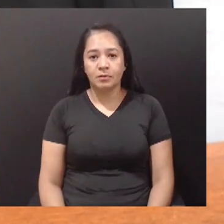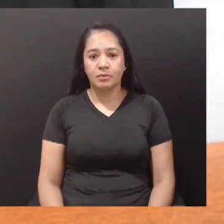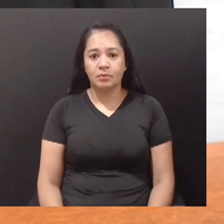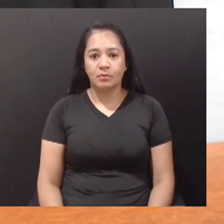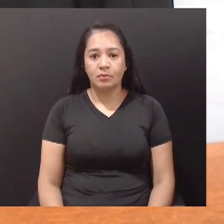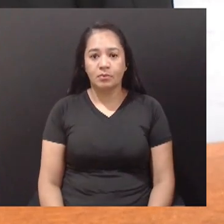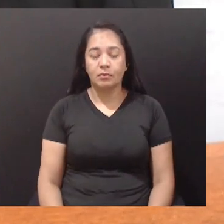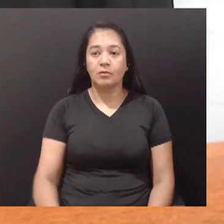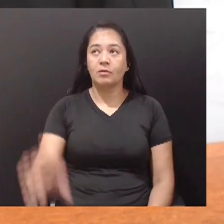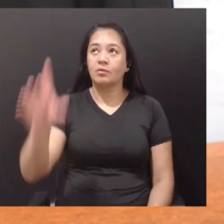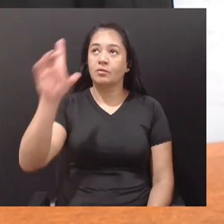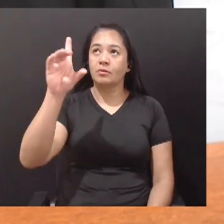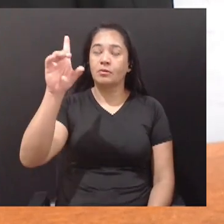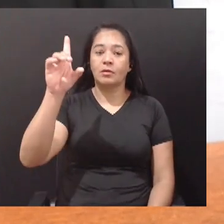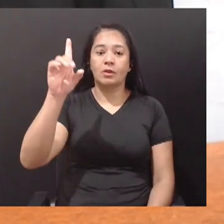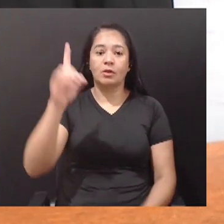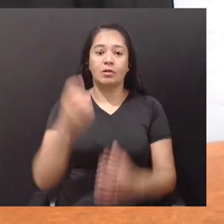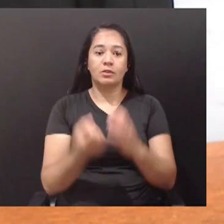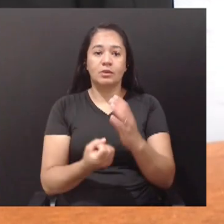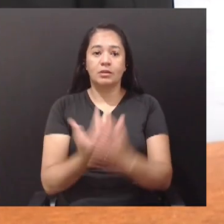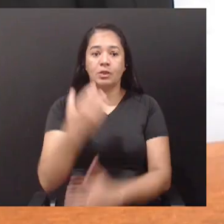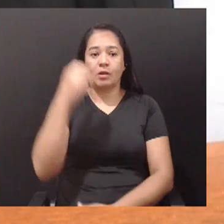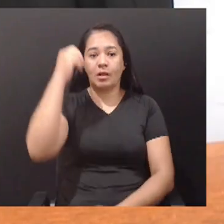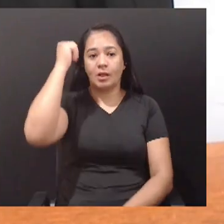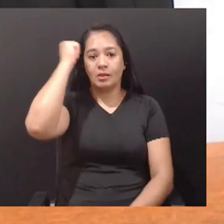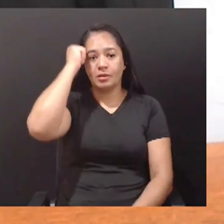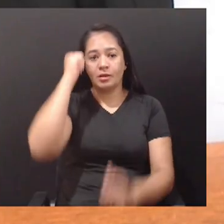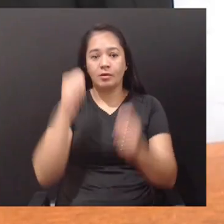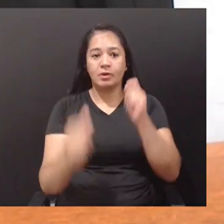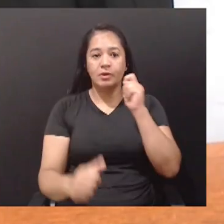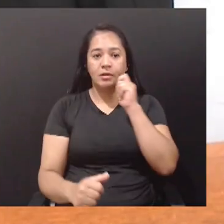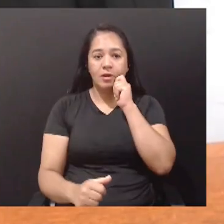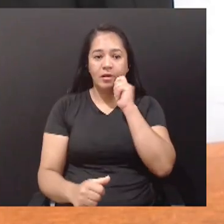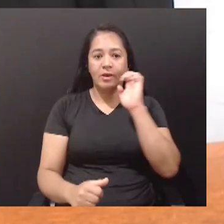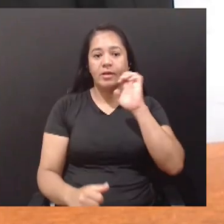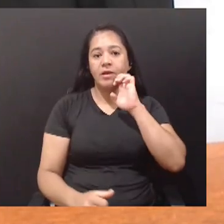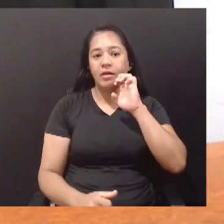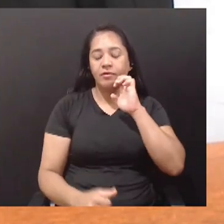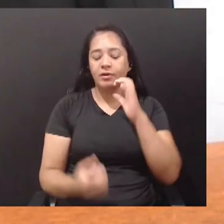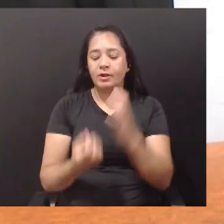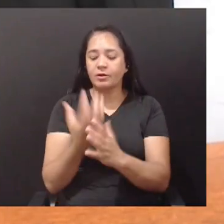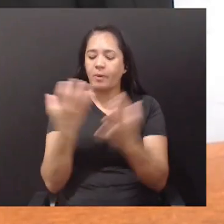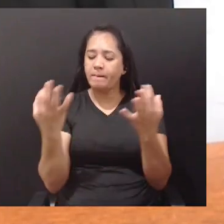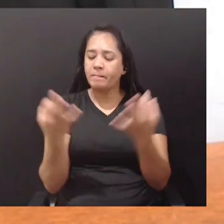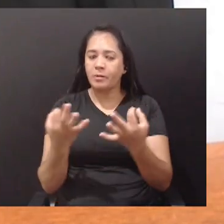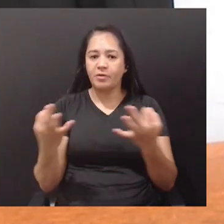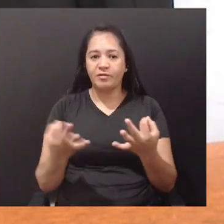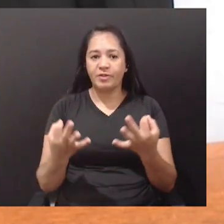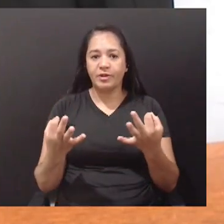Deus, quando ele criou Adão e Eva, ele criou perfeitinho. Ele não criou